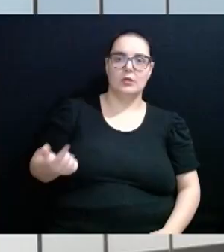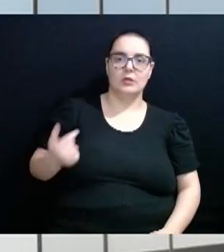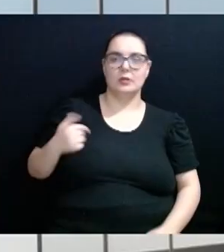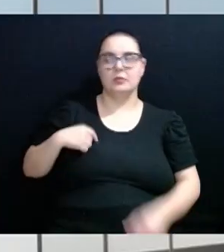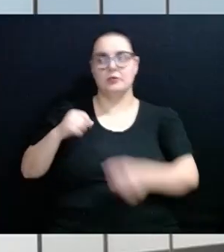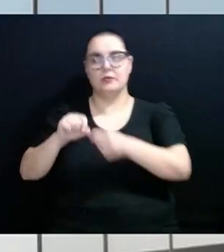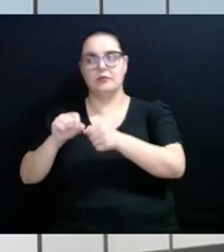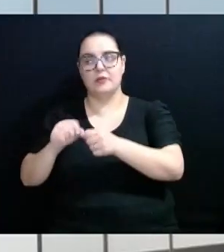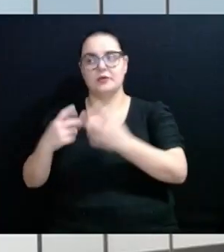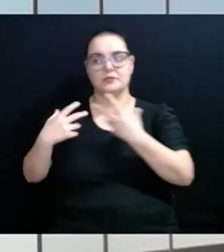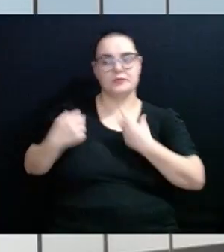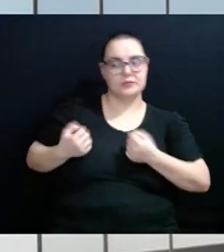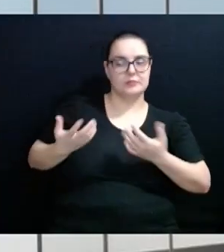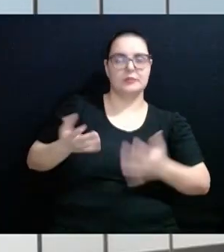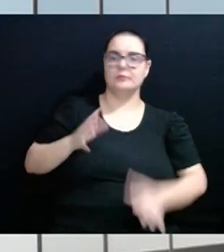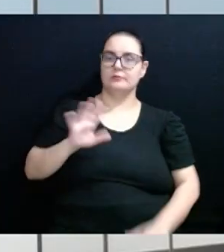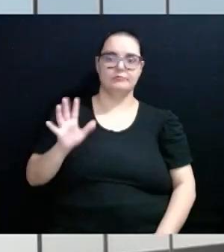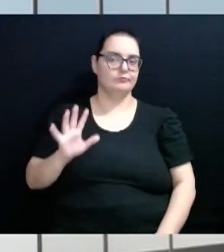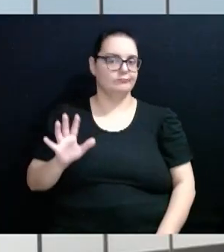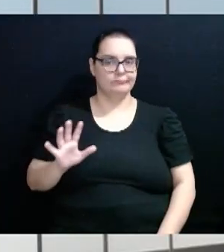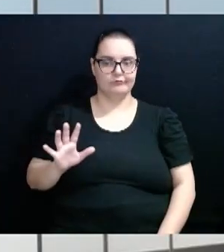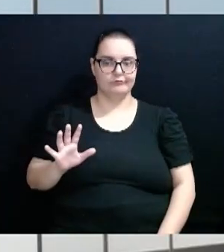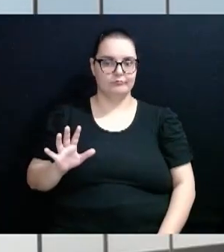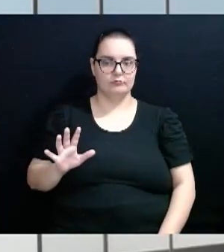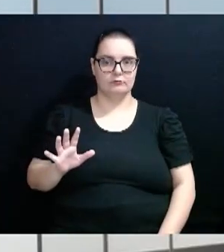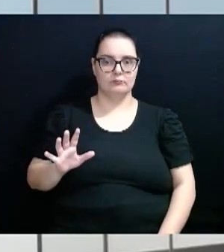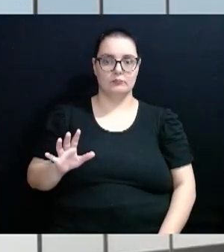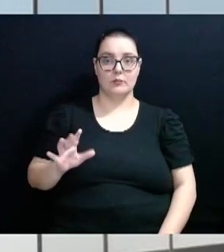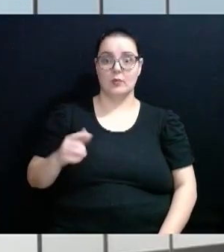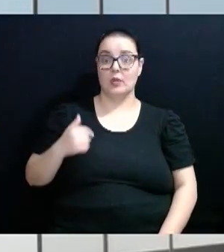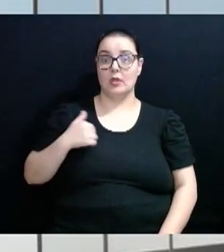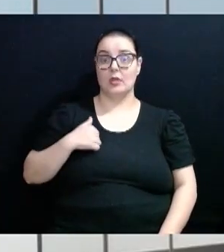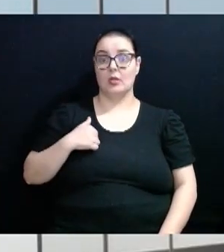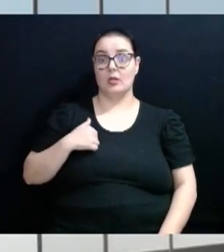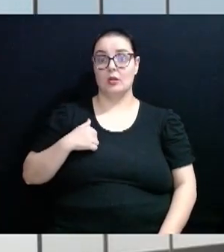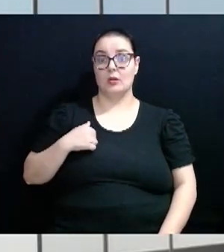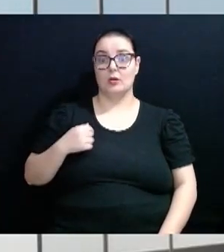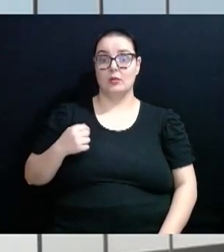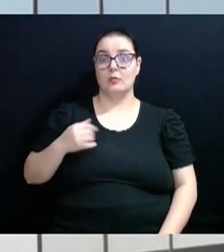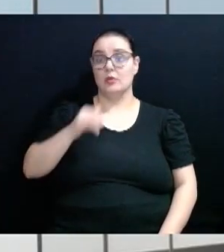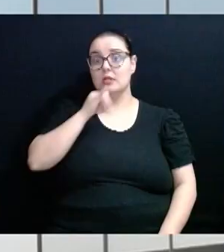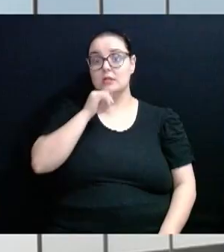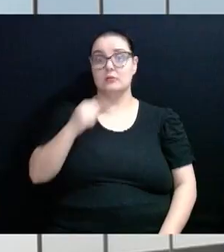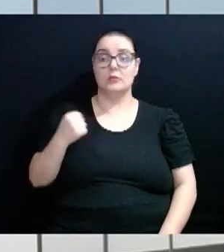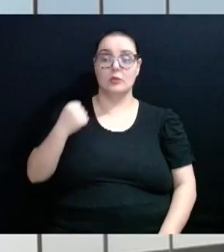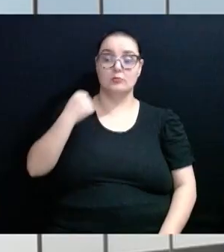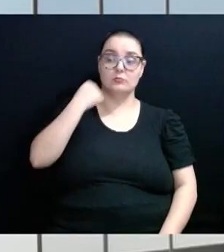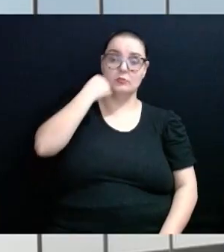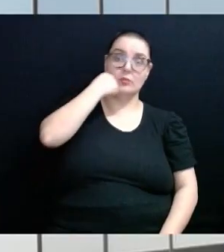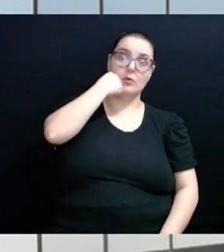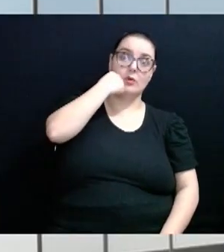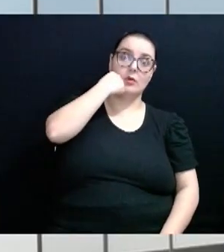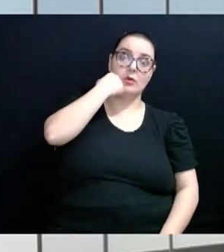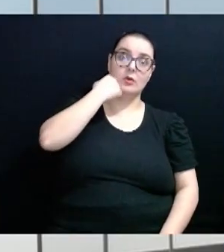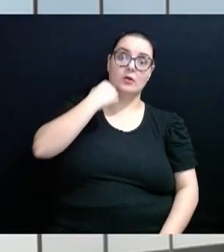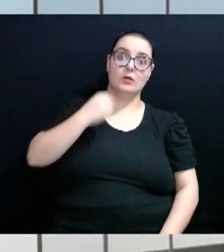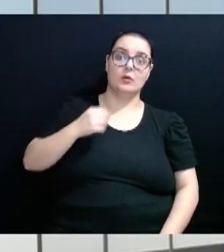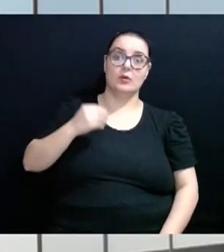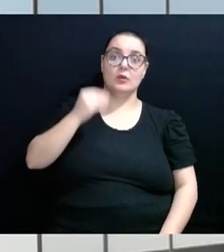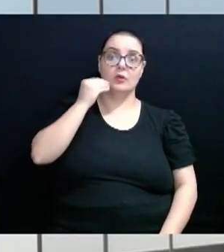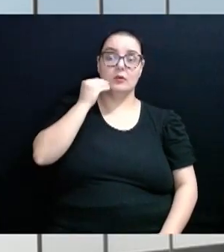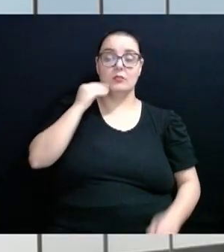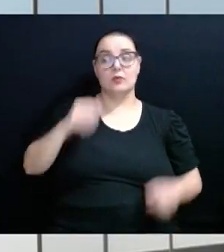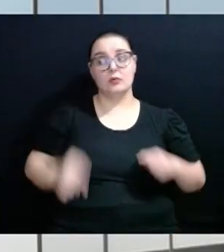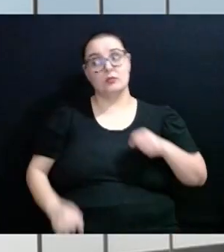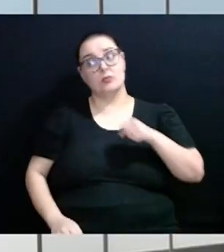bem assim. Né? Mas não adianta, se eu levo um soco, né, e eu vou tentar dar um outro soco e eu